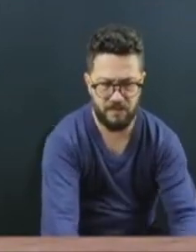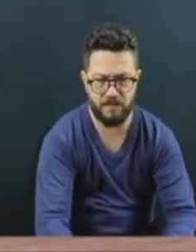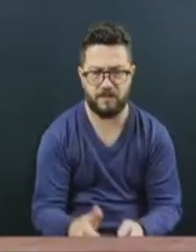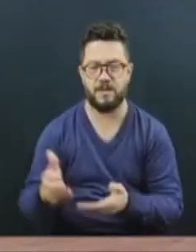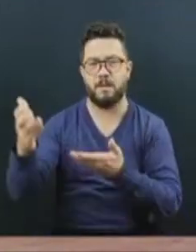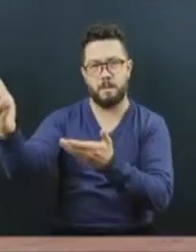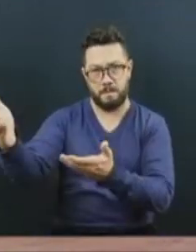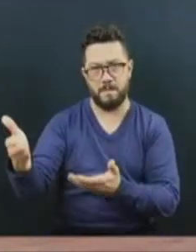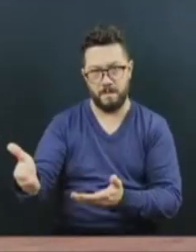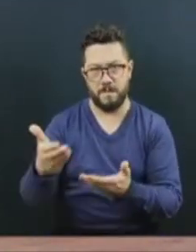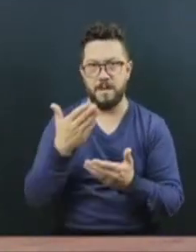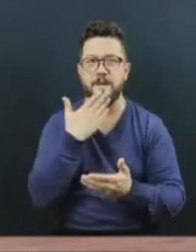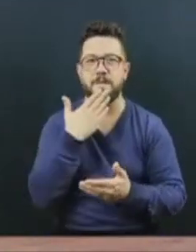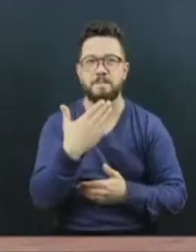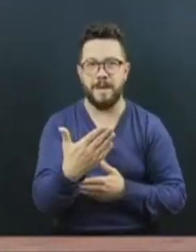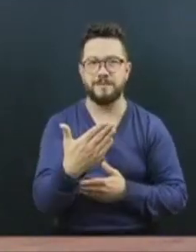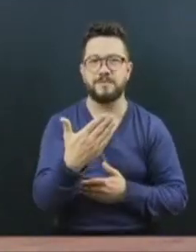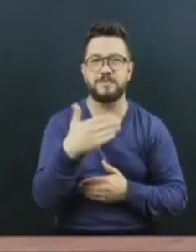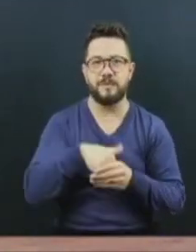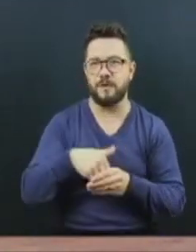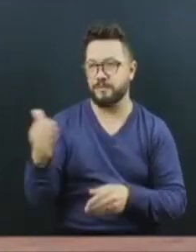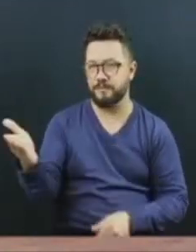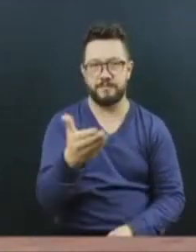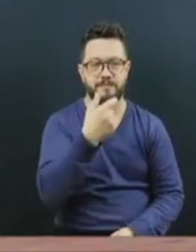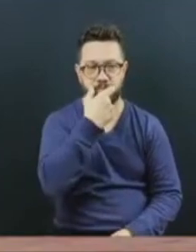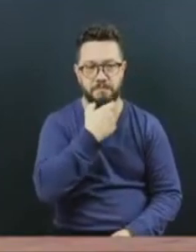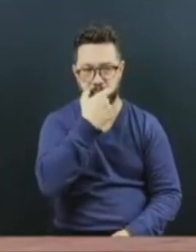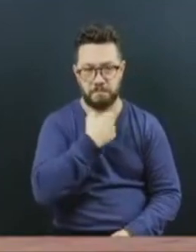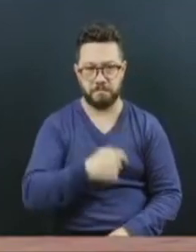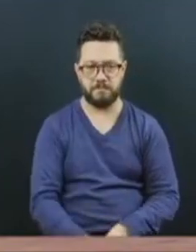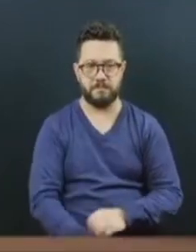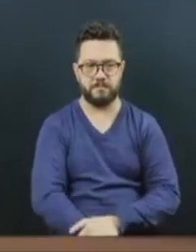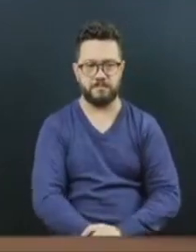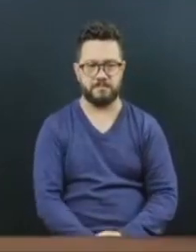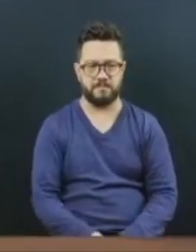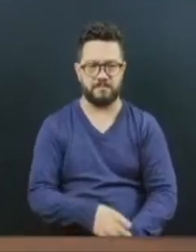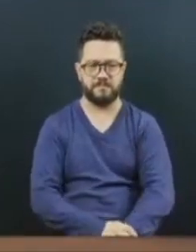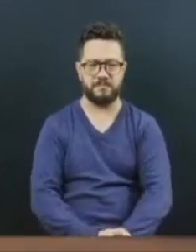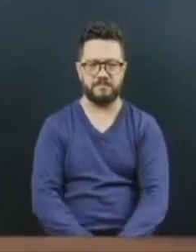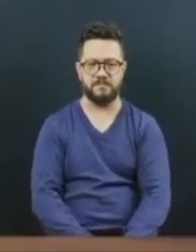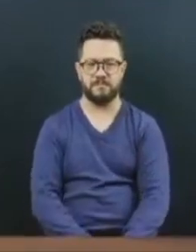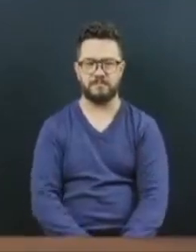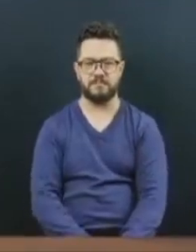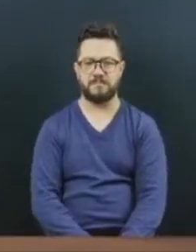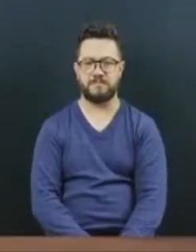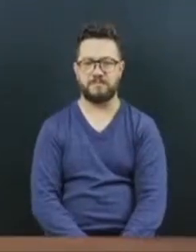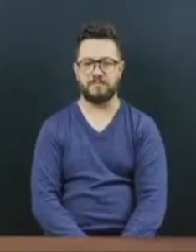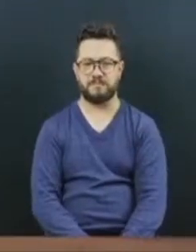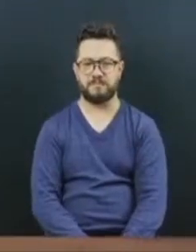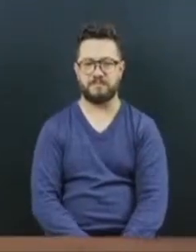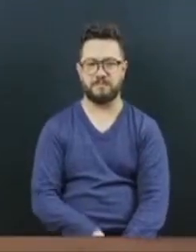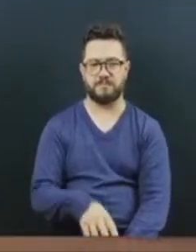autor Marcos viira Obrigado Presidente então conforme acordado e devido aí o o tempo nós vou fazer o